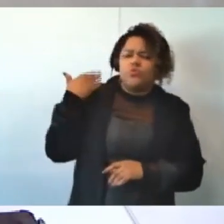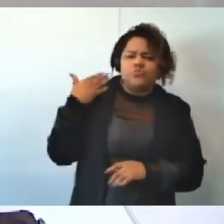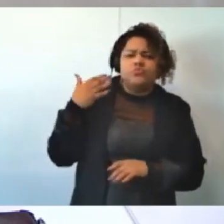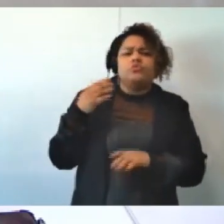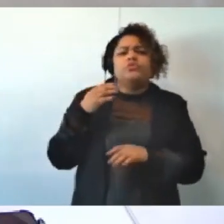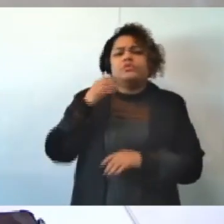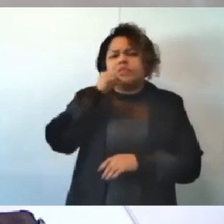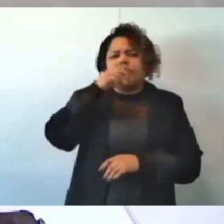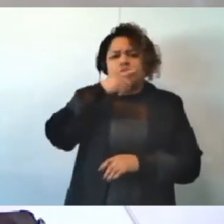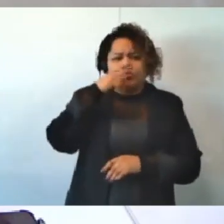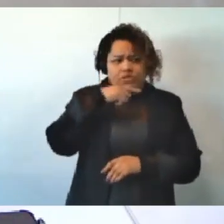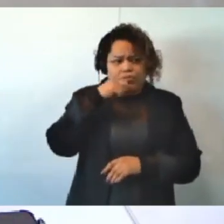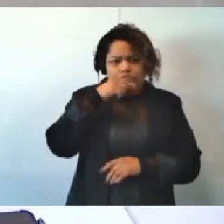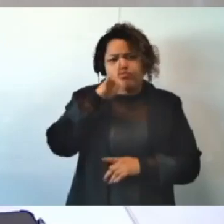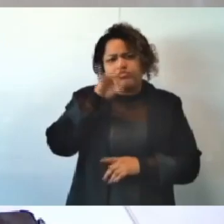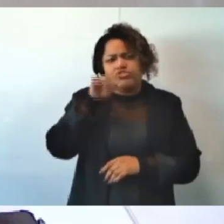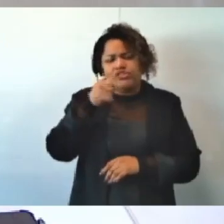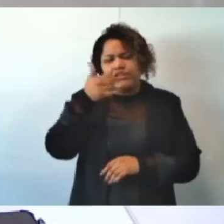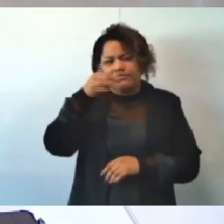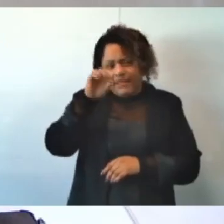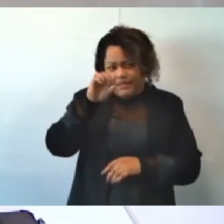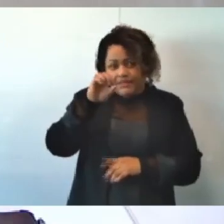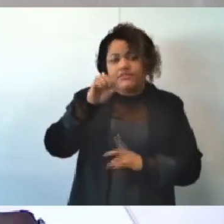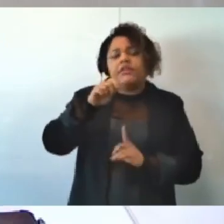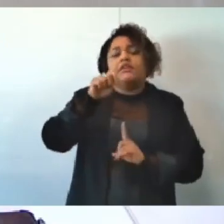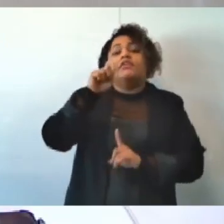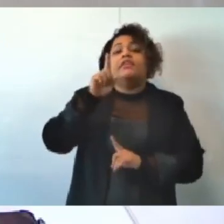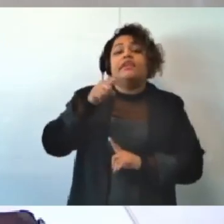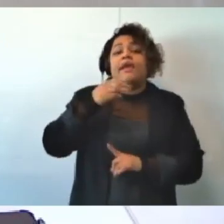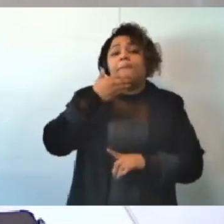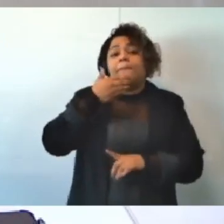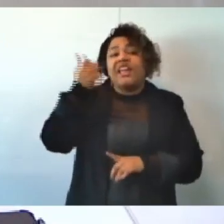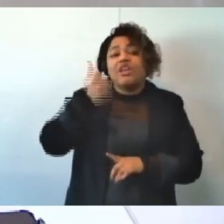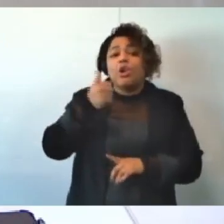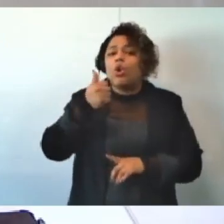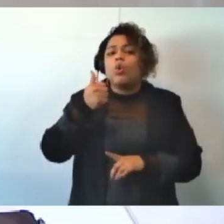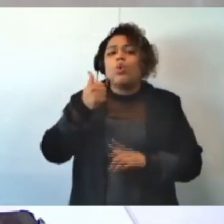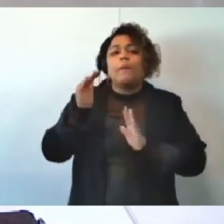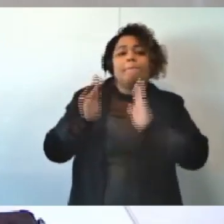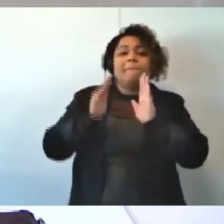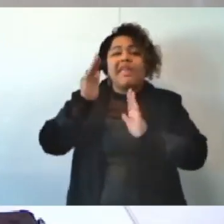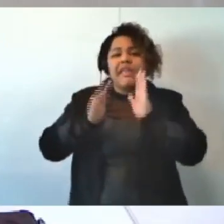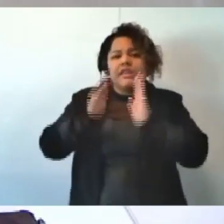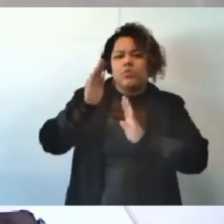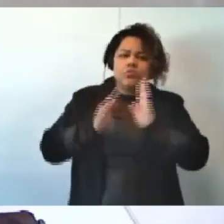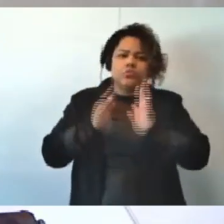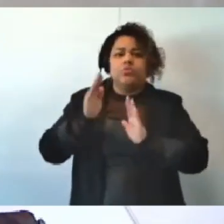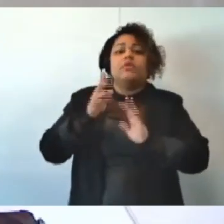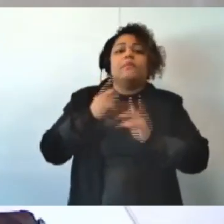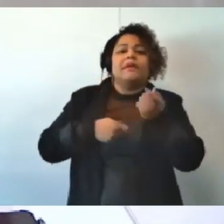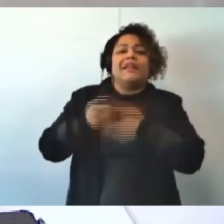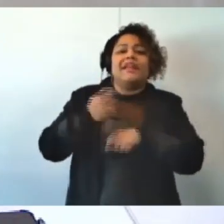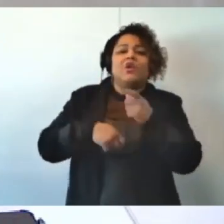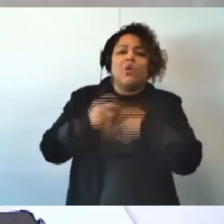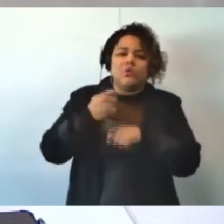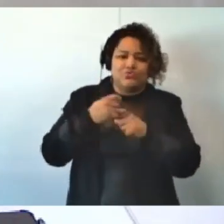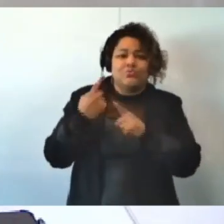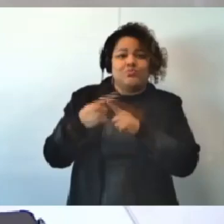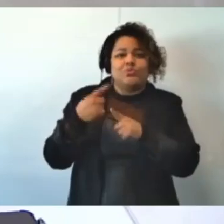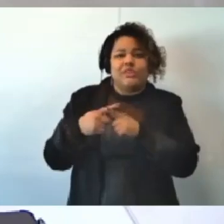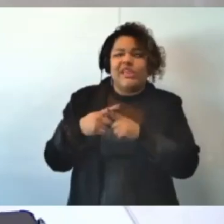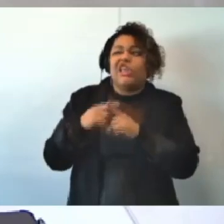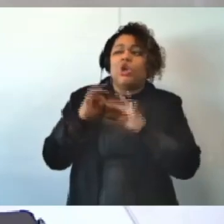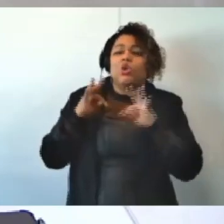final de semana do mês para tudo, para todos os negócios, que é quando o salário de todo mundo já caiu,